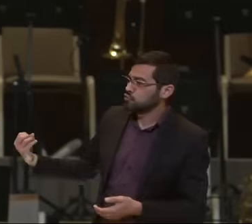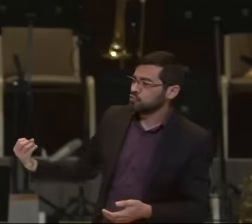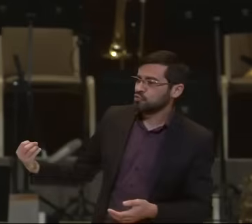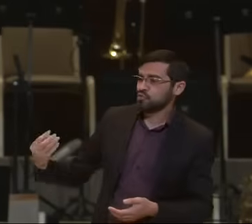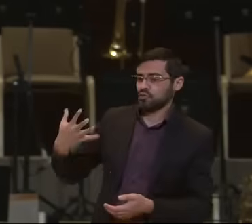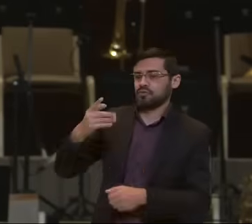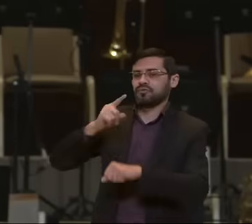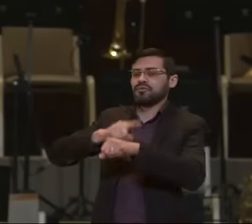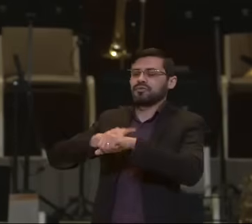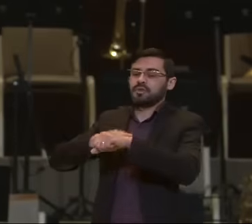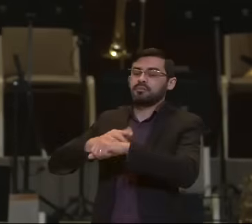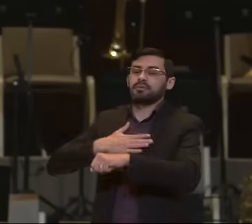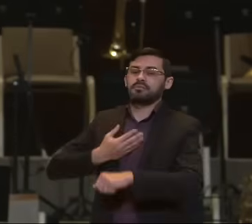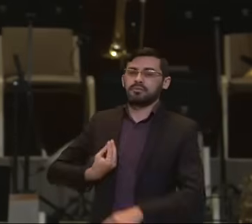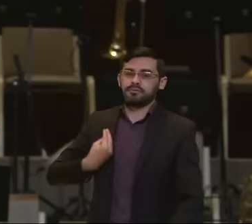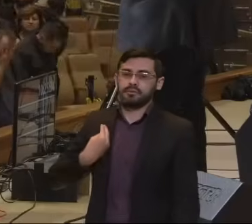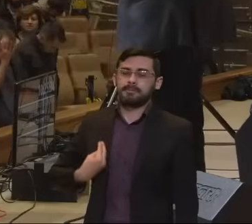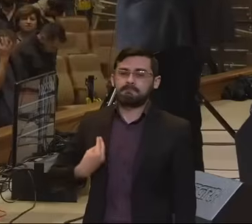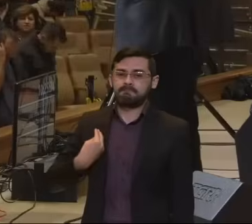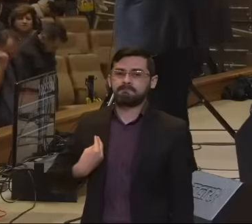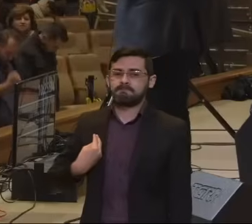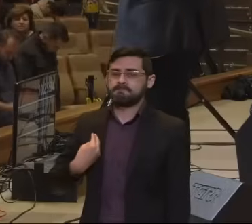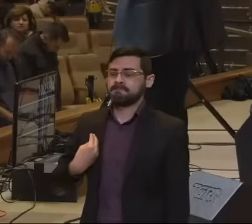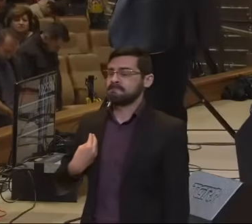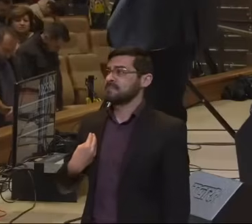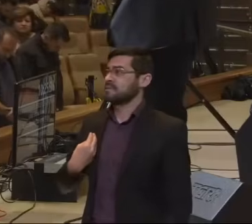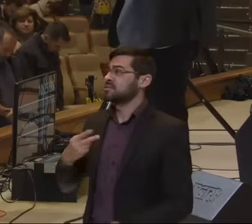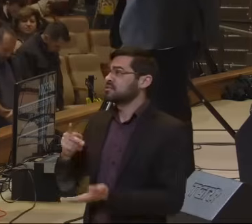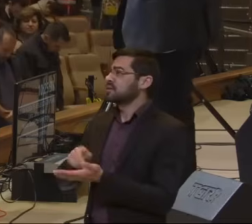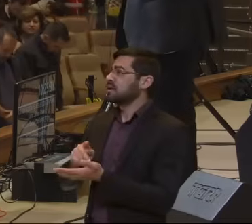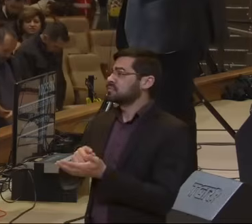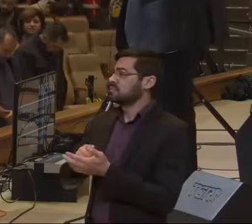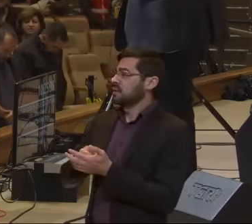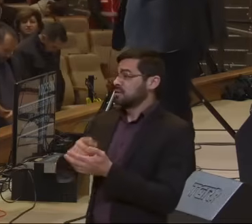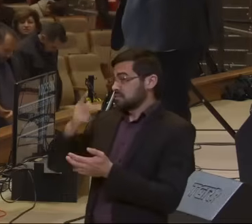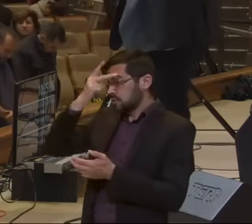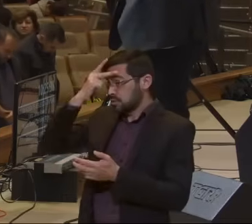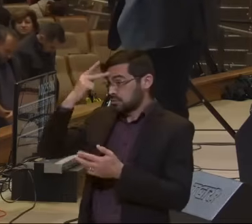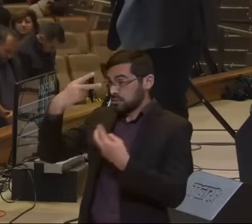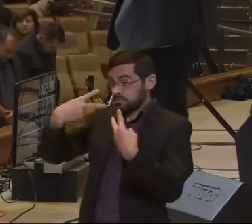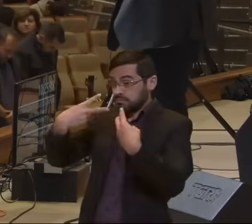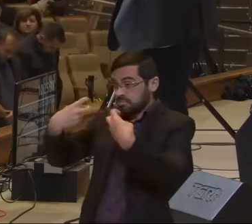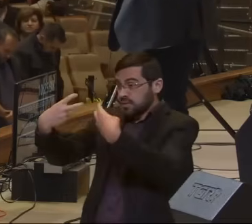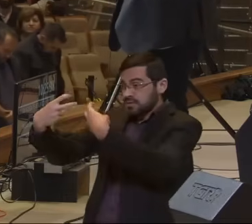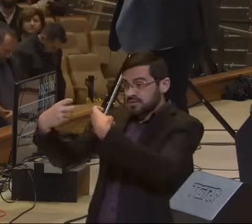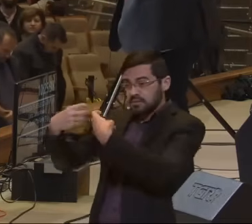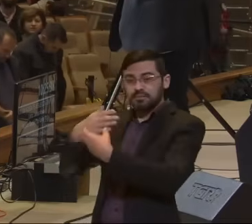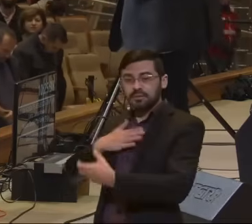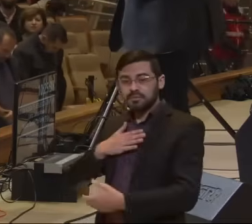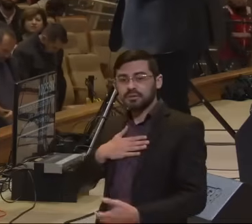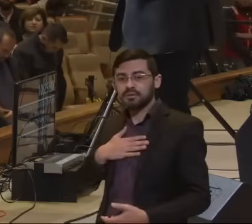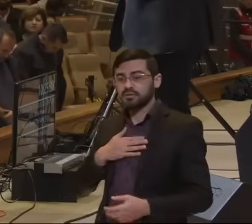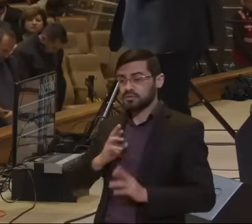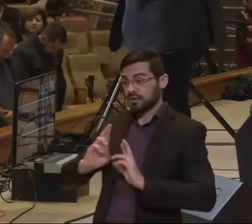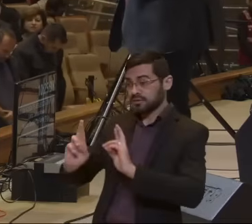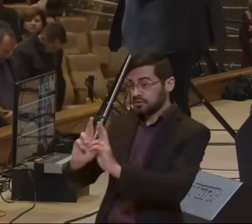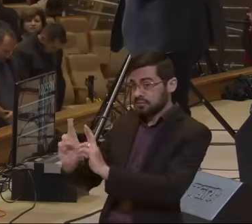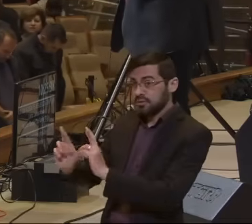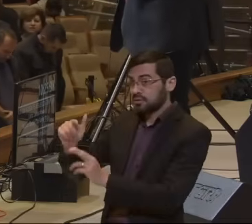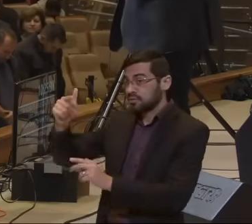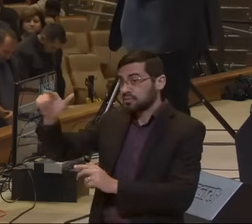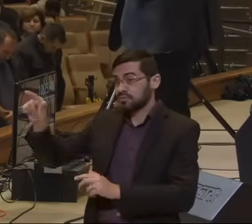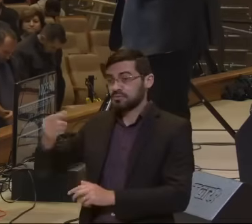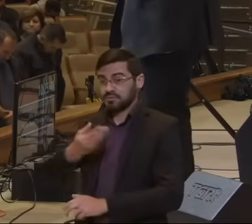ovelhinha do Senhor no meu coração, e que isso seja visto na minha casa, que isso seja visto no relacionamento com os meus